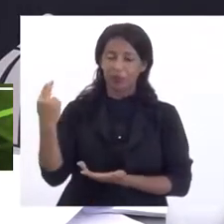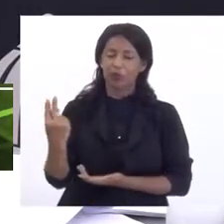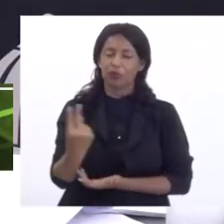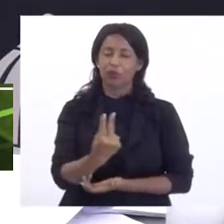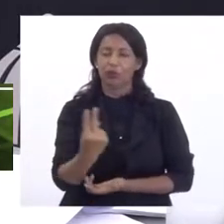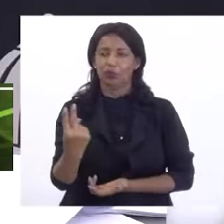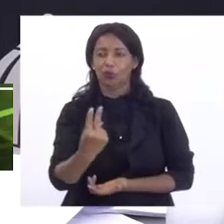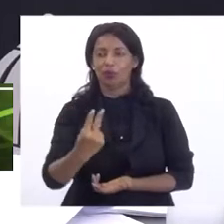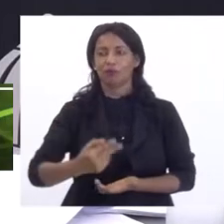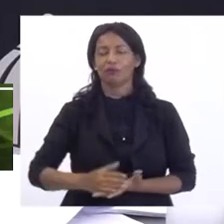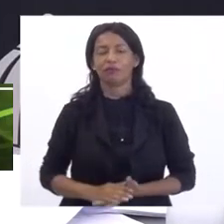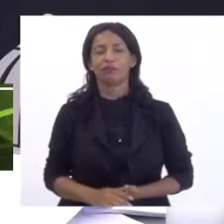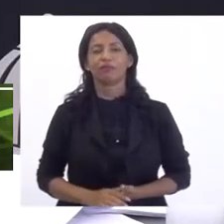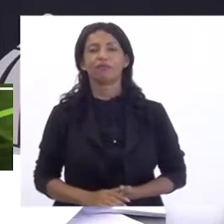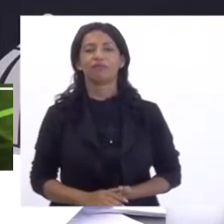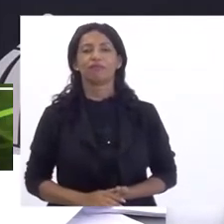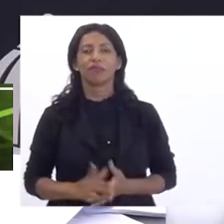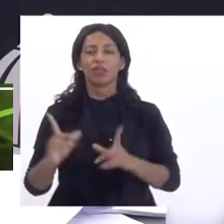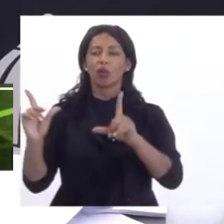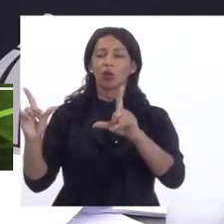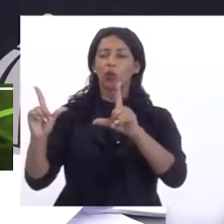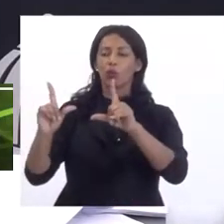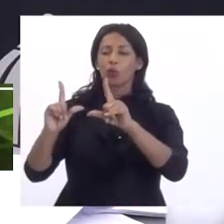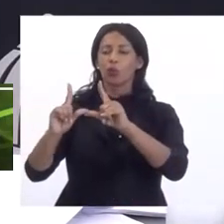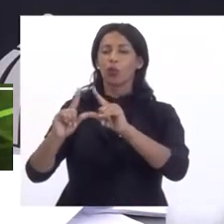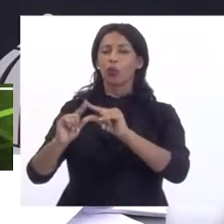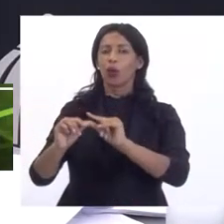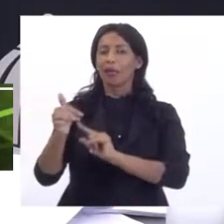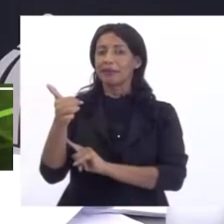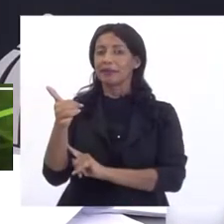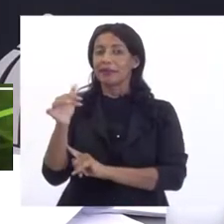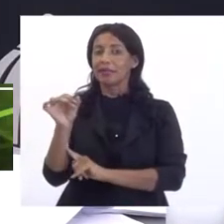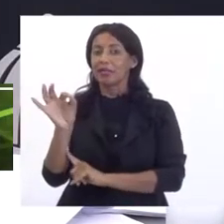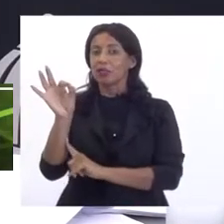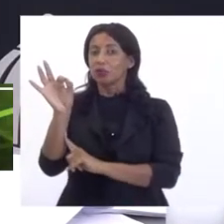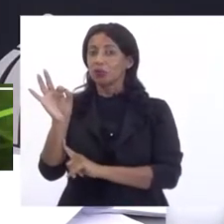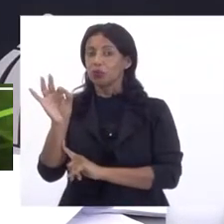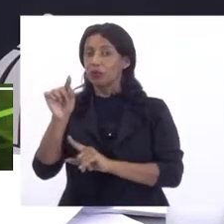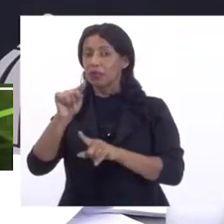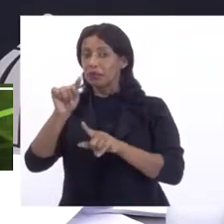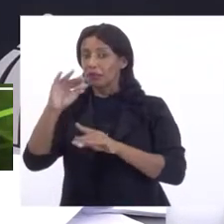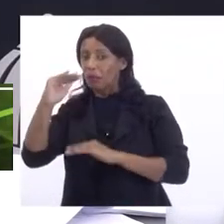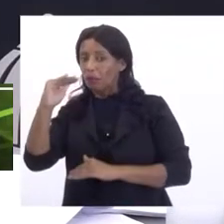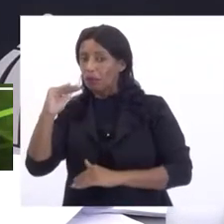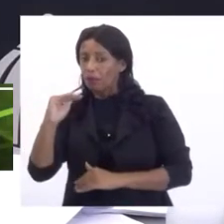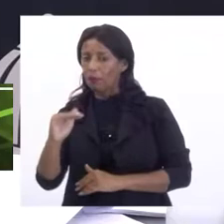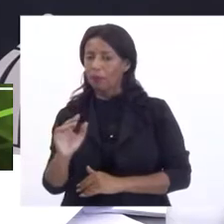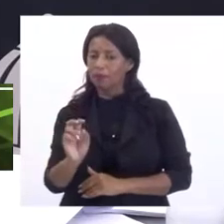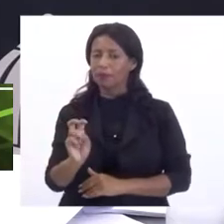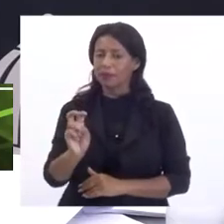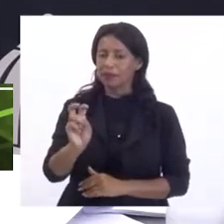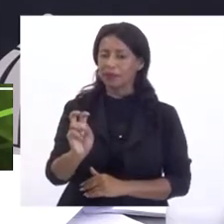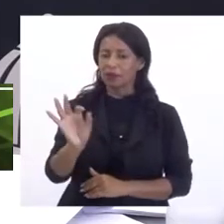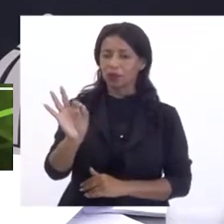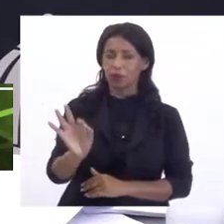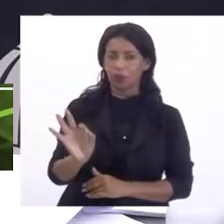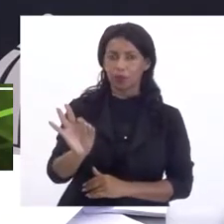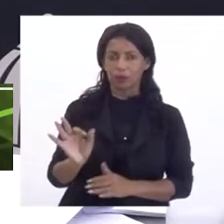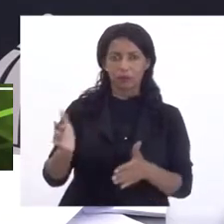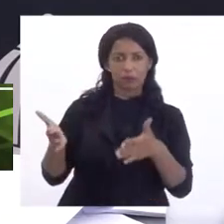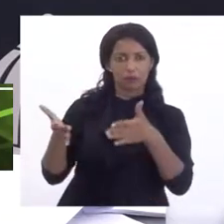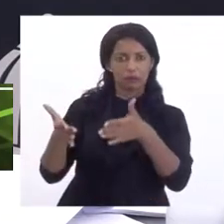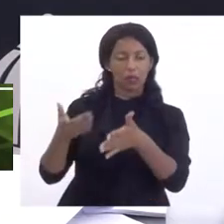do governo, de reduzir essa alíquota de 10 para 5 pontos percentuais. De